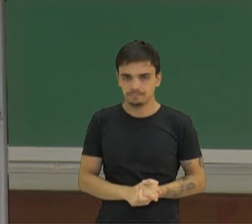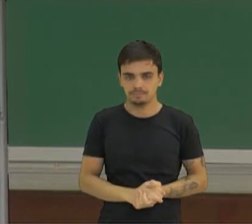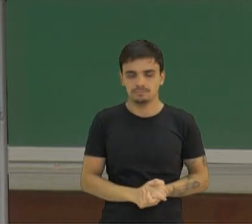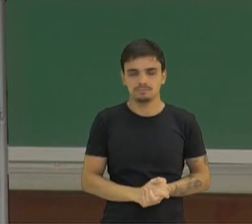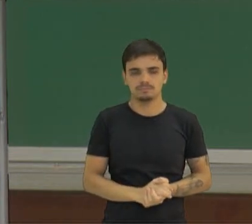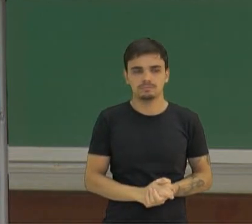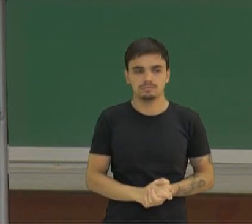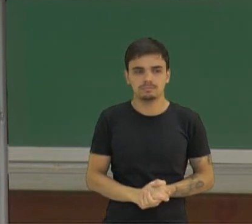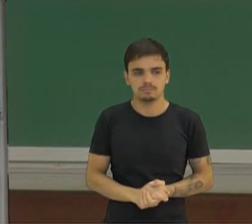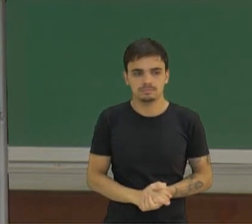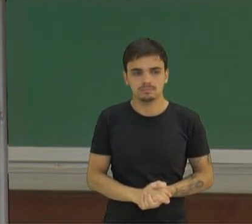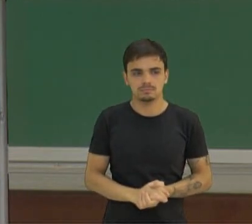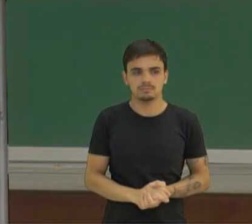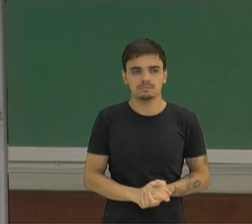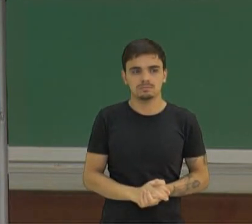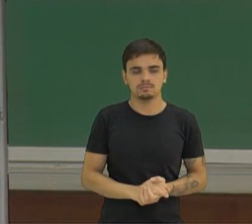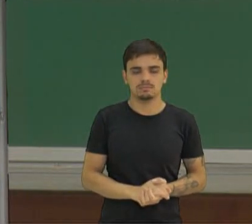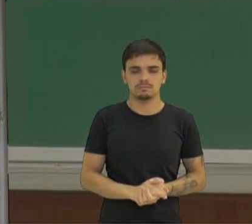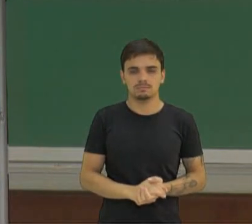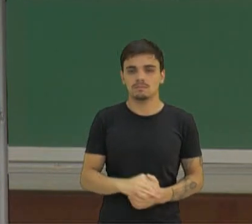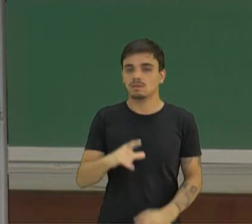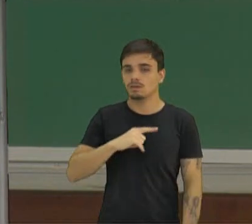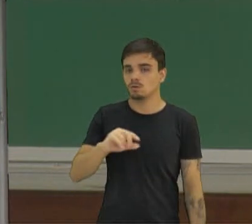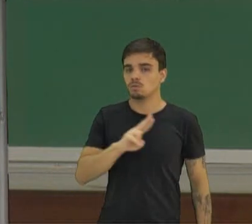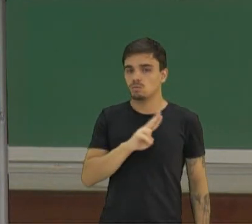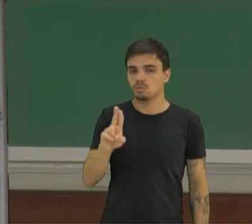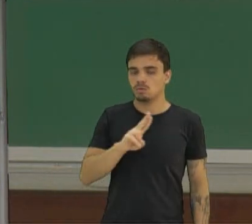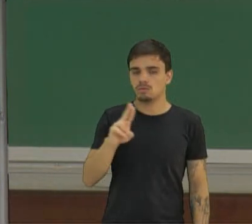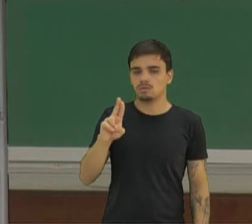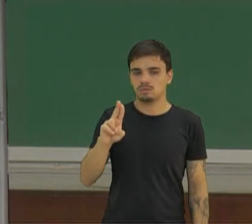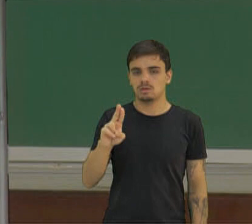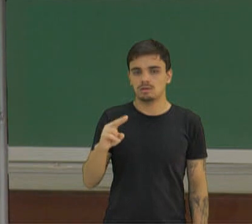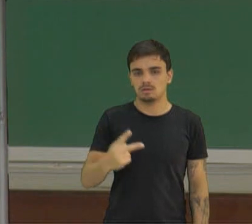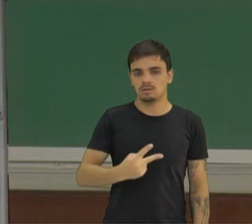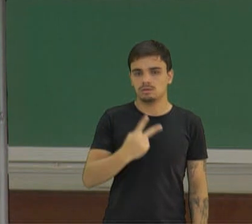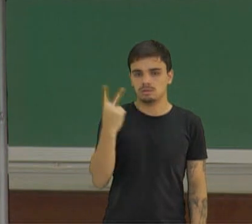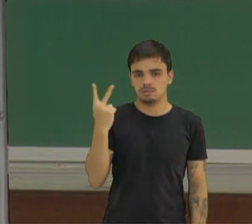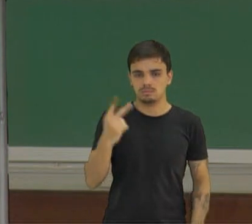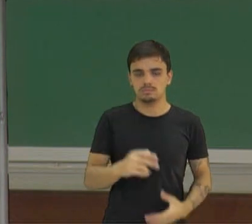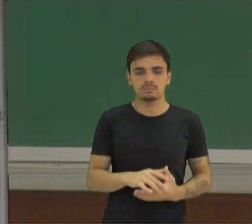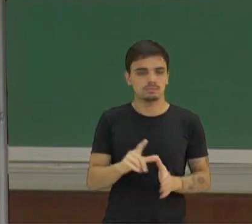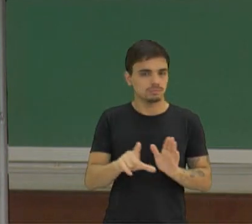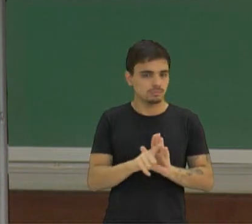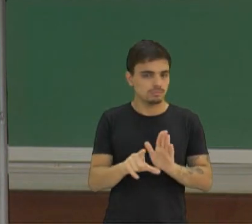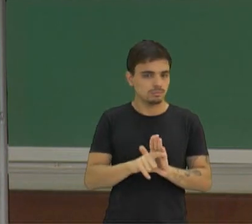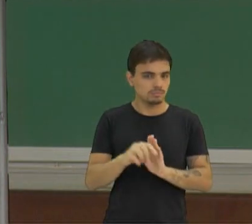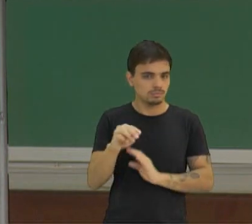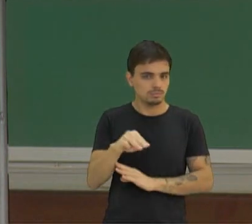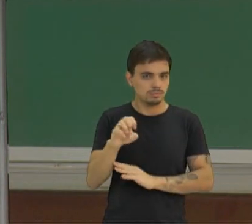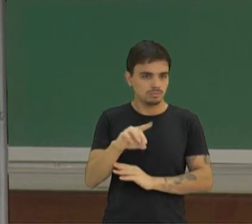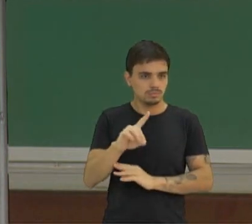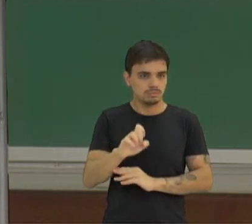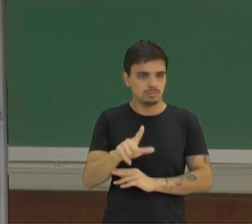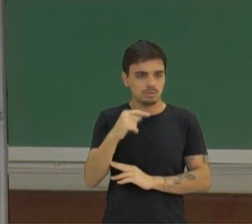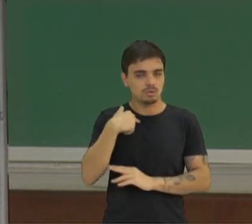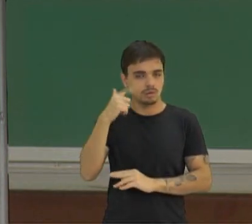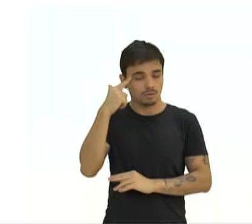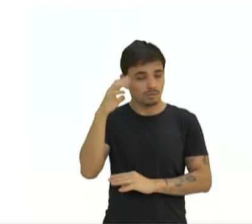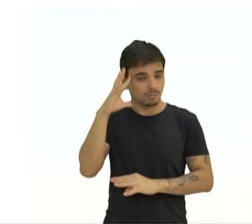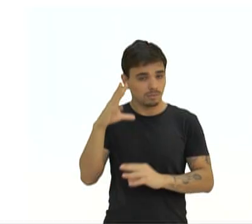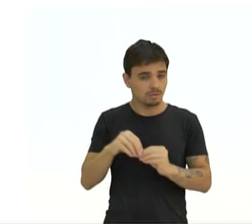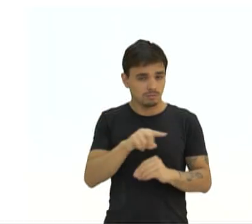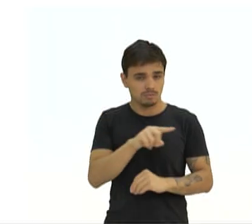ou rugosa E aí se nós chamamos de monoibridismo segunda lei de Mendel vamos ver se vocês entender